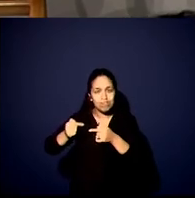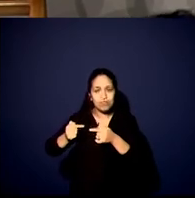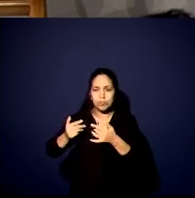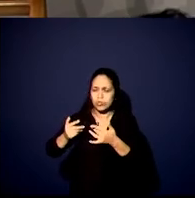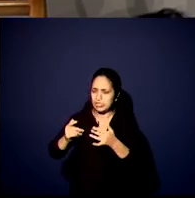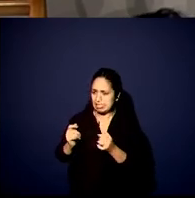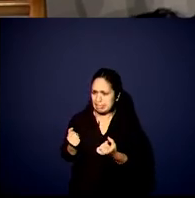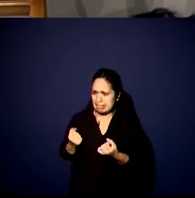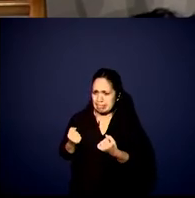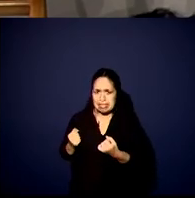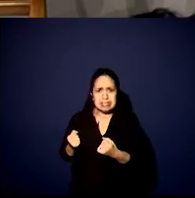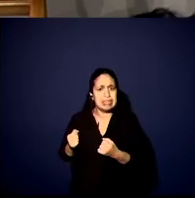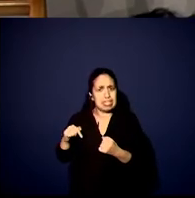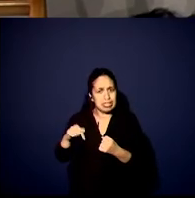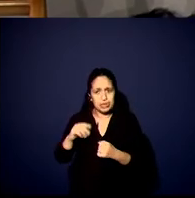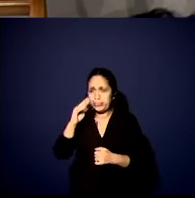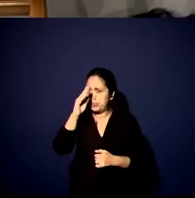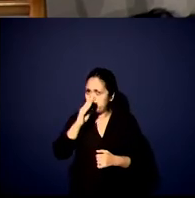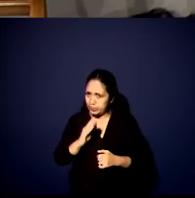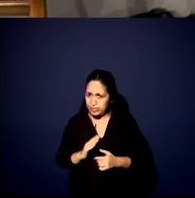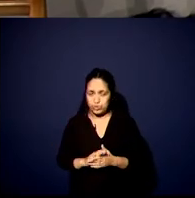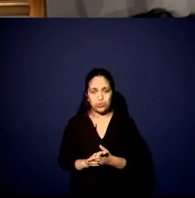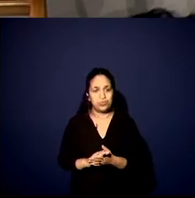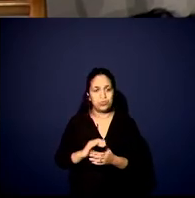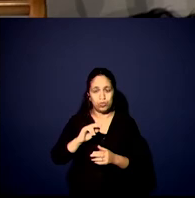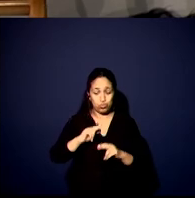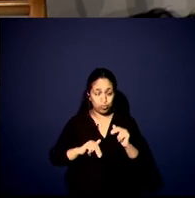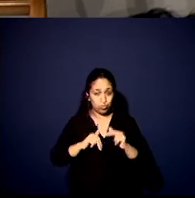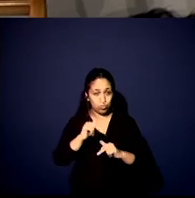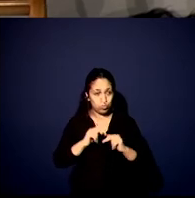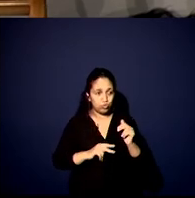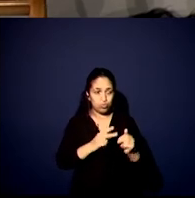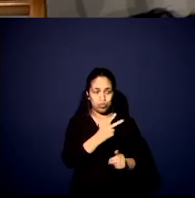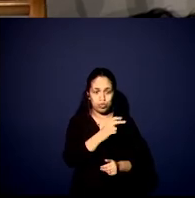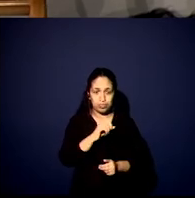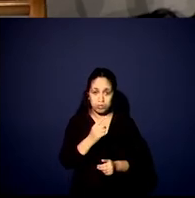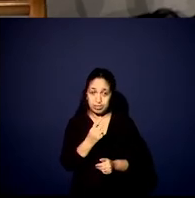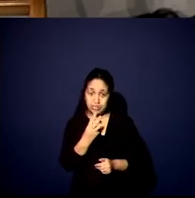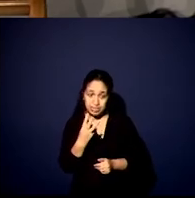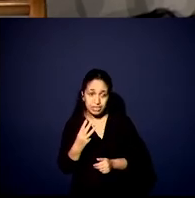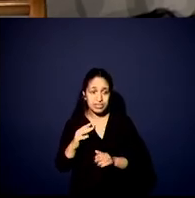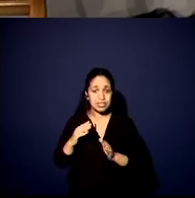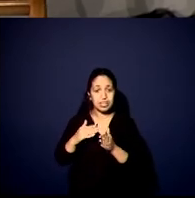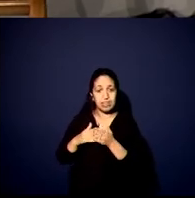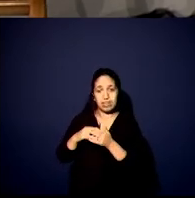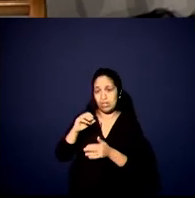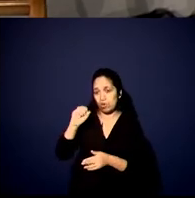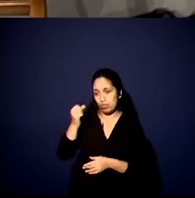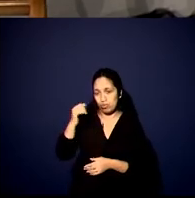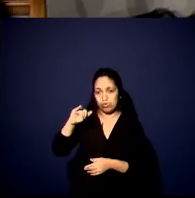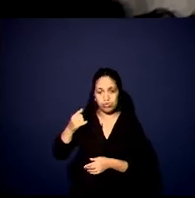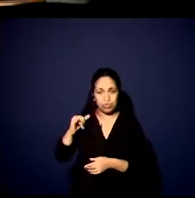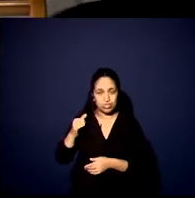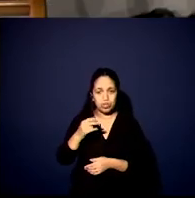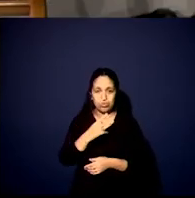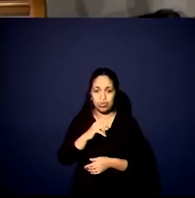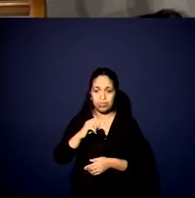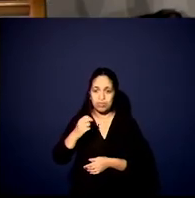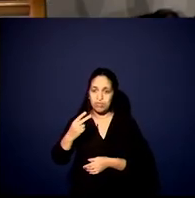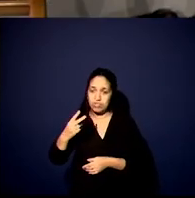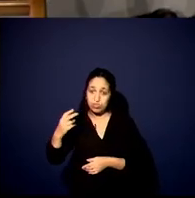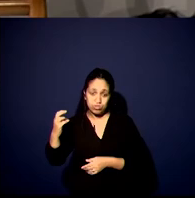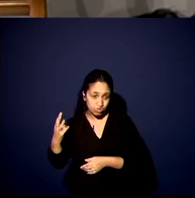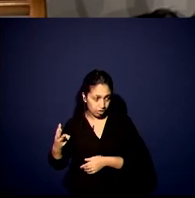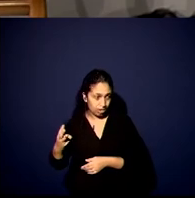tensionada no Brasil desde junho de 2013 até oito de Janeiro 2023 nós vivemos um